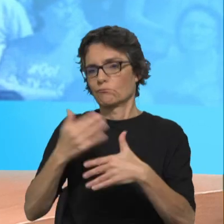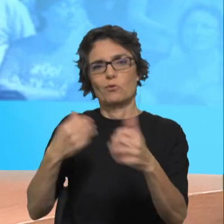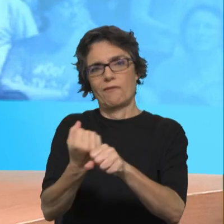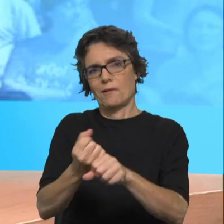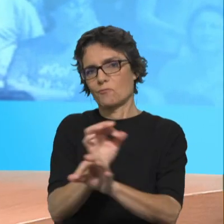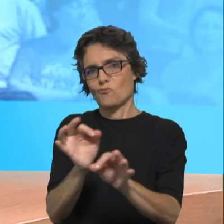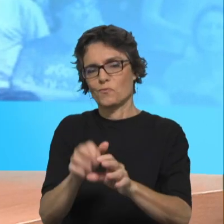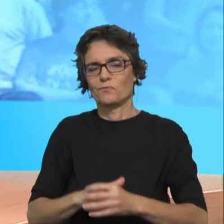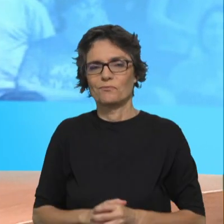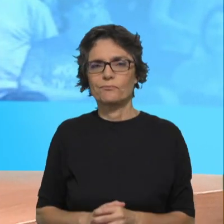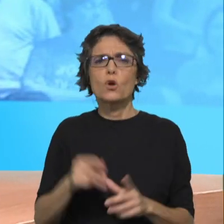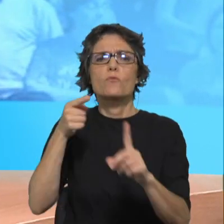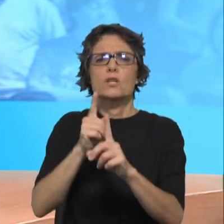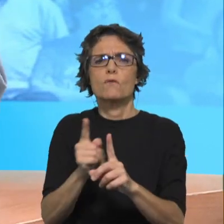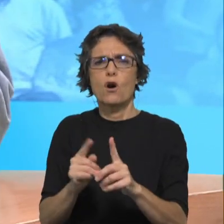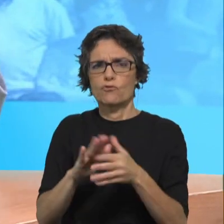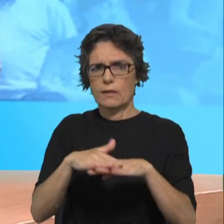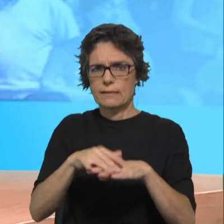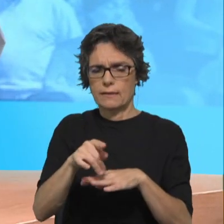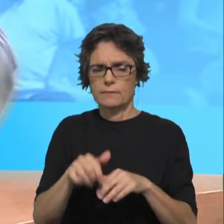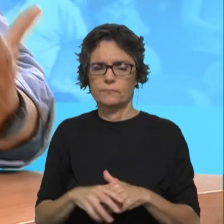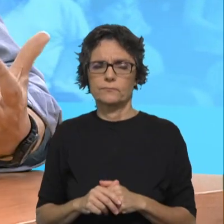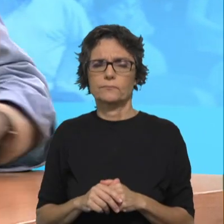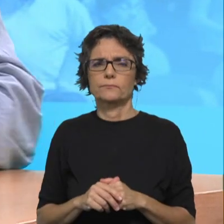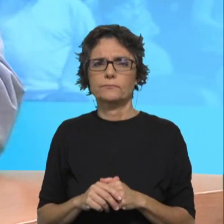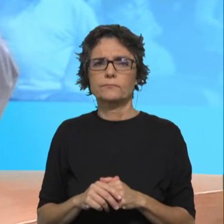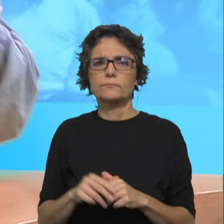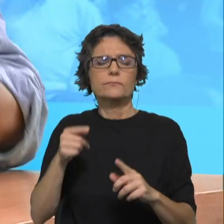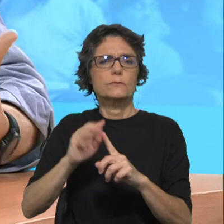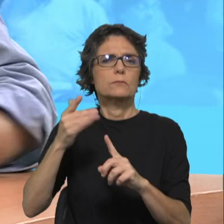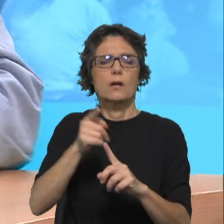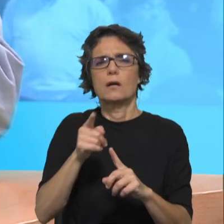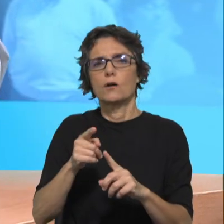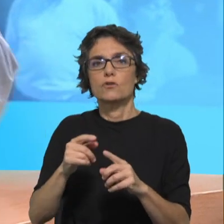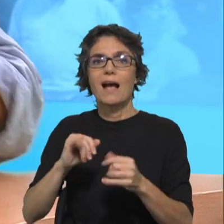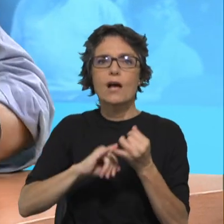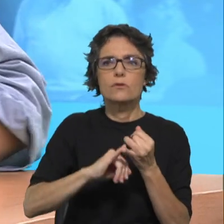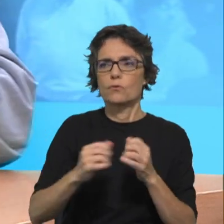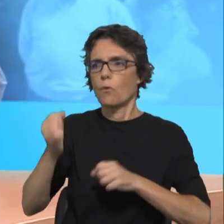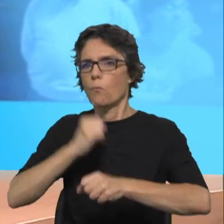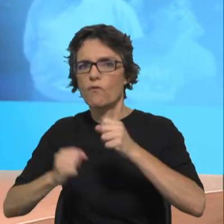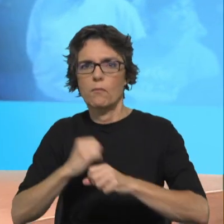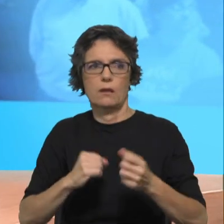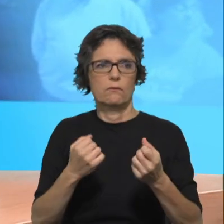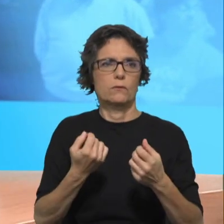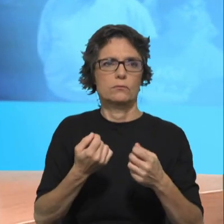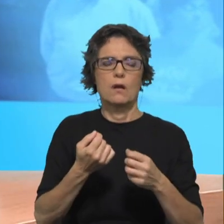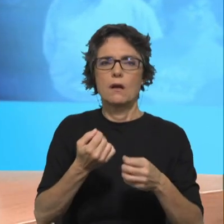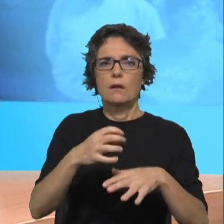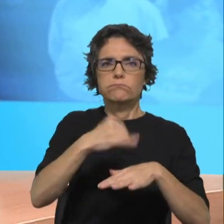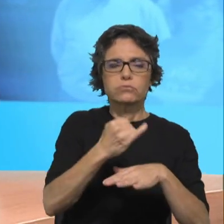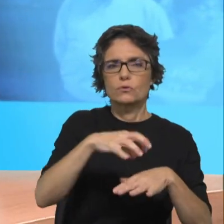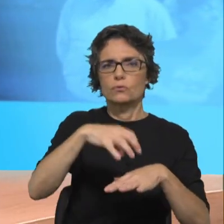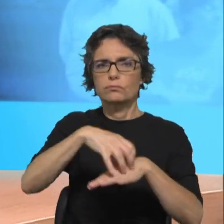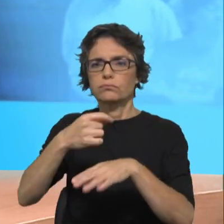da rede? O objetivo da rede é congregar associações, movimentos, obras, pessoas a título